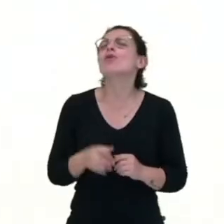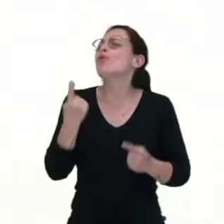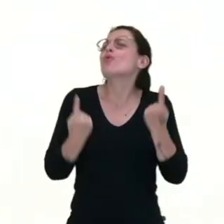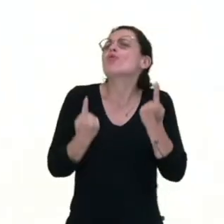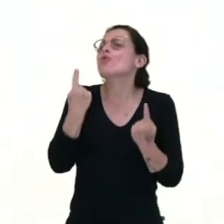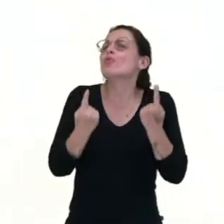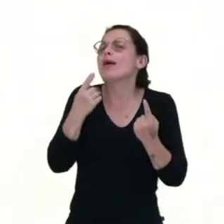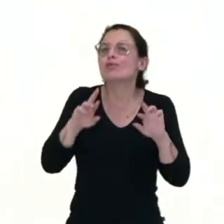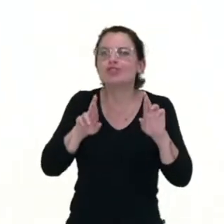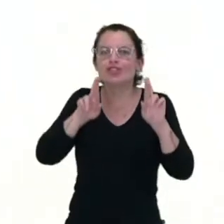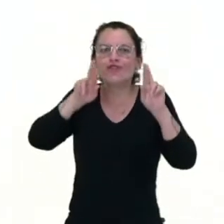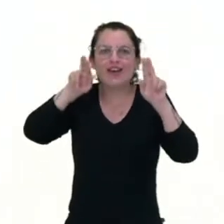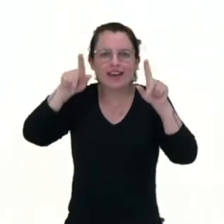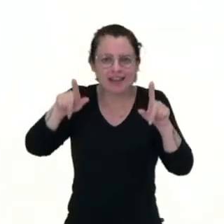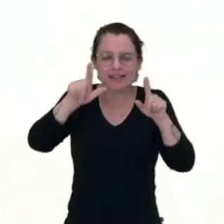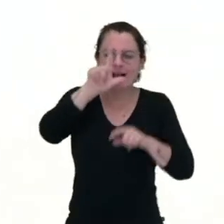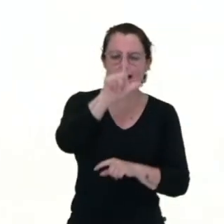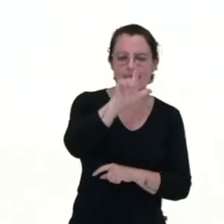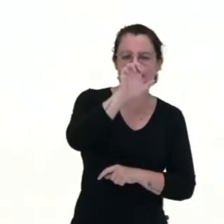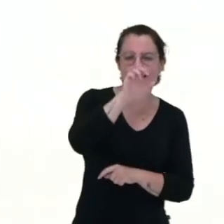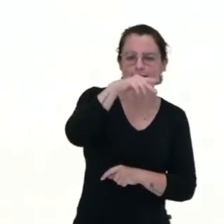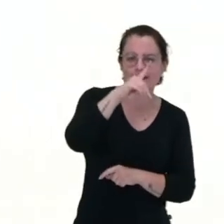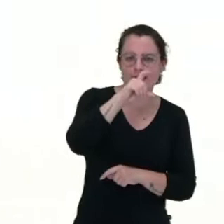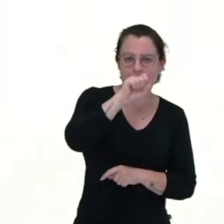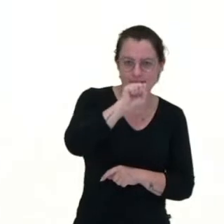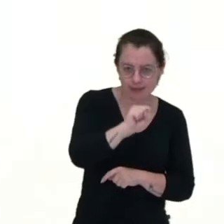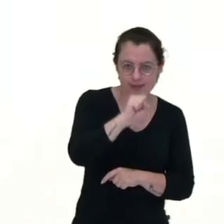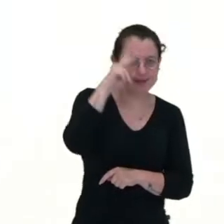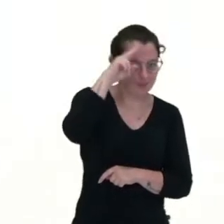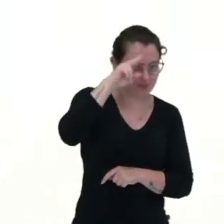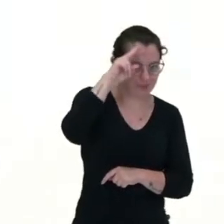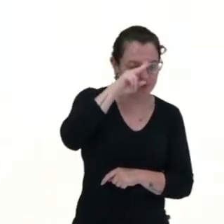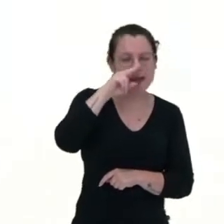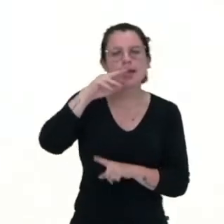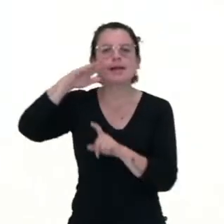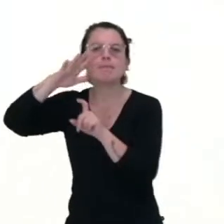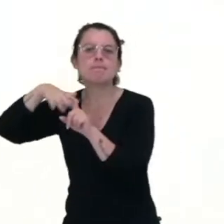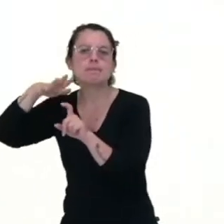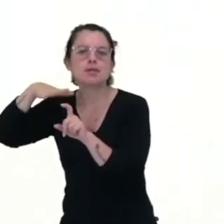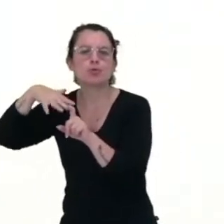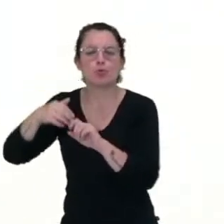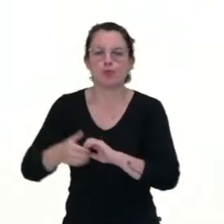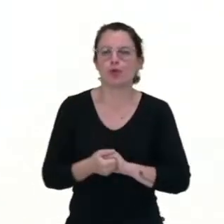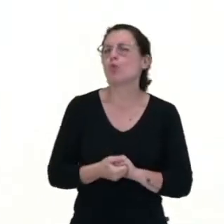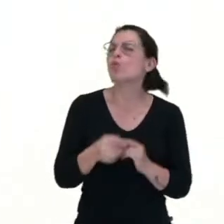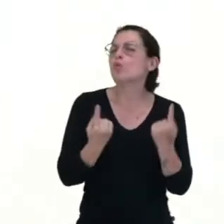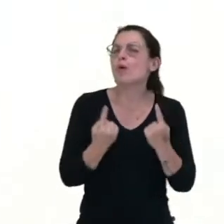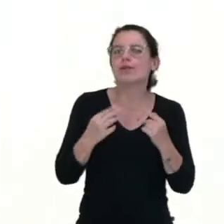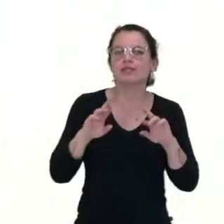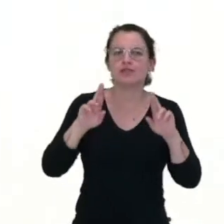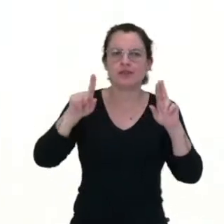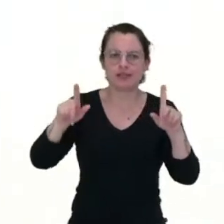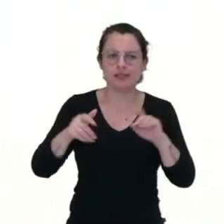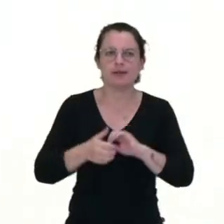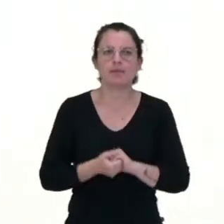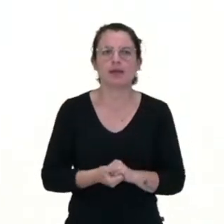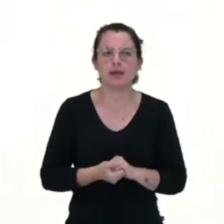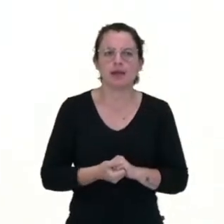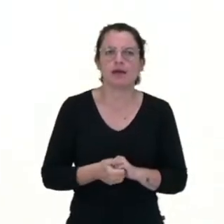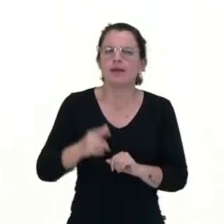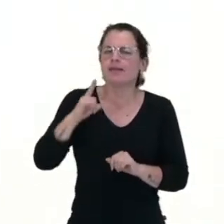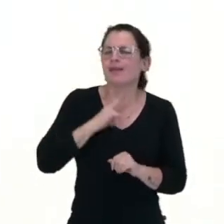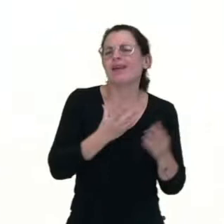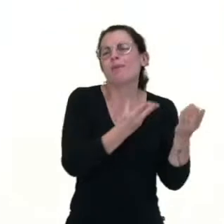né? Por não possuírem registros escritos, múltiplas versões e as narrativas com relação, né, a diferentes